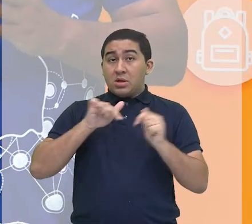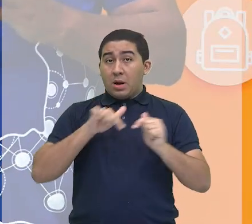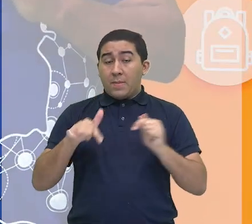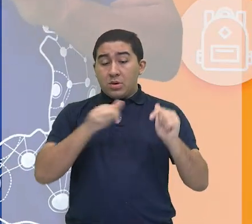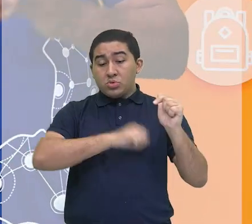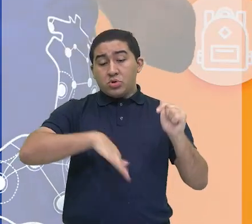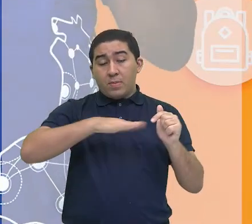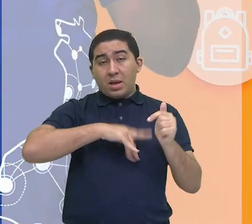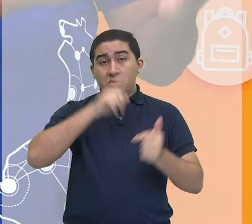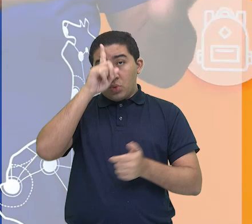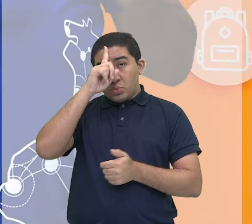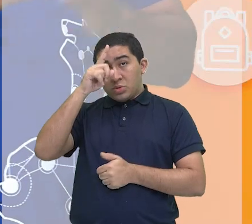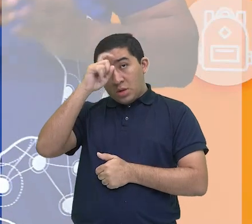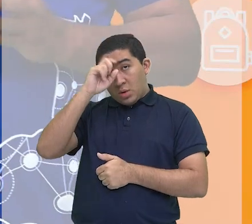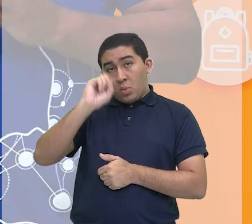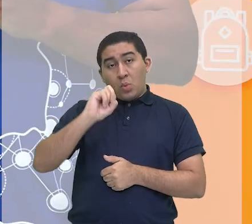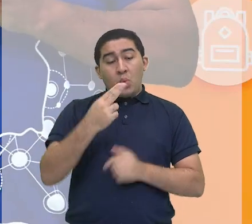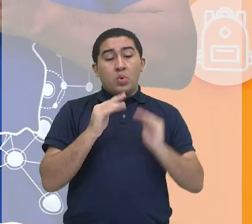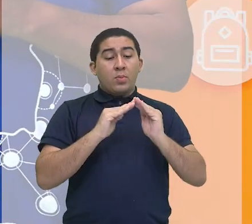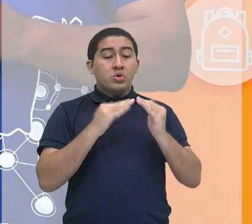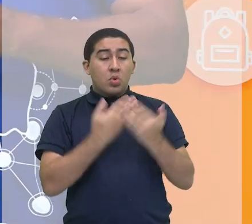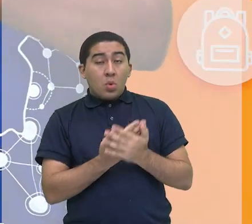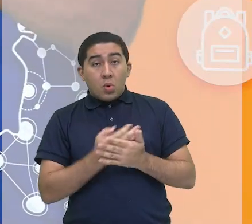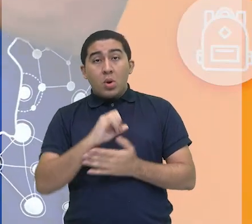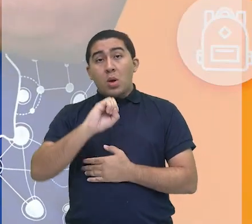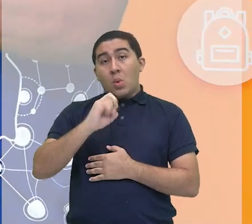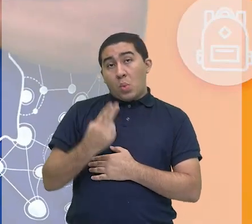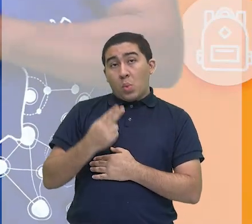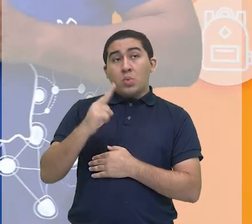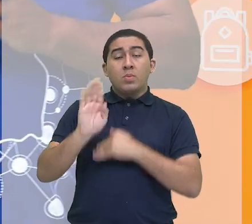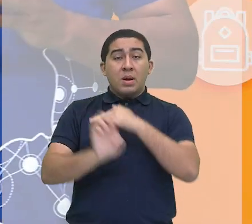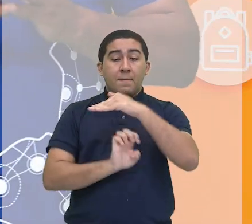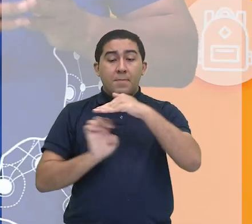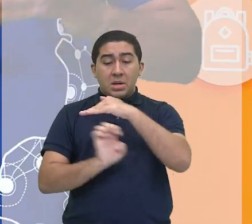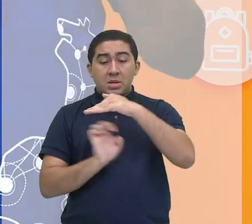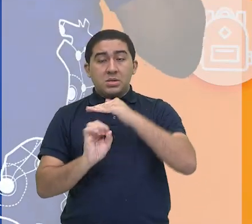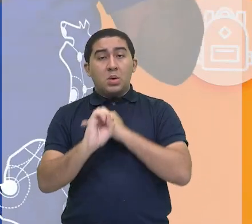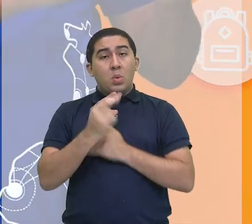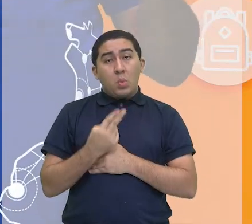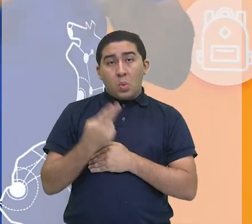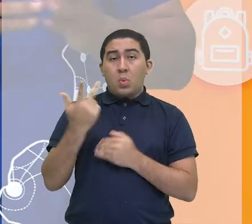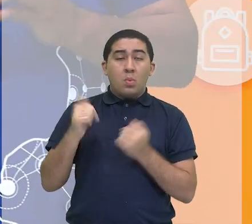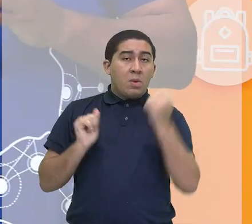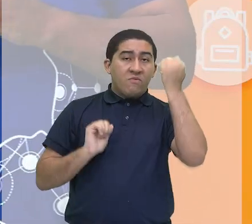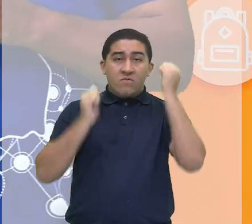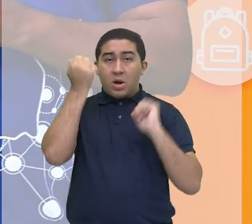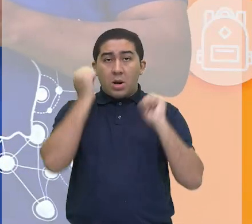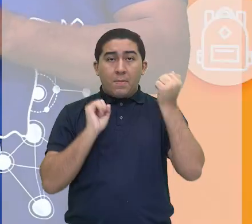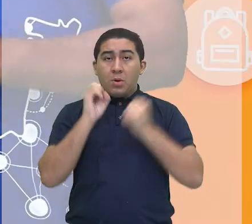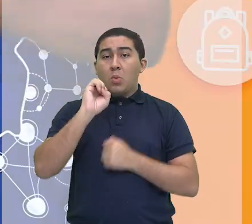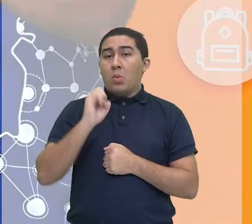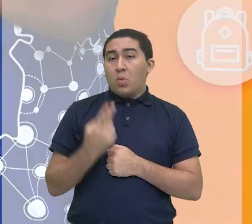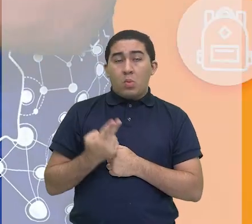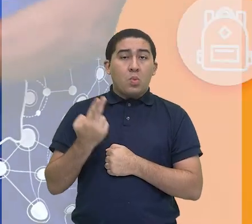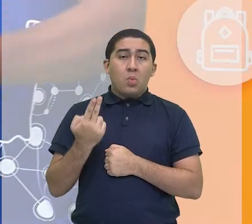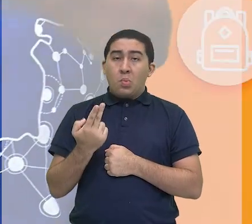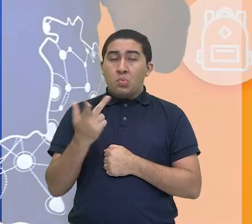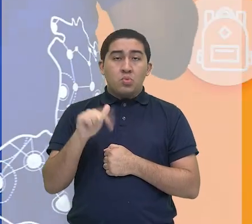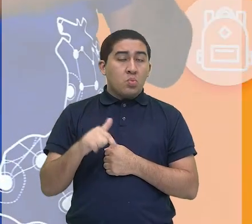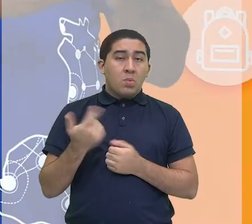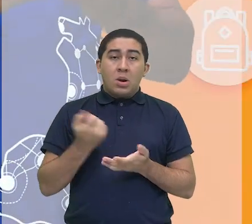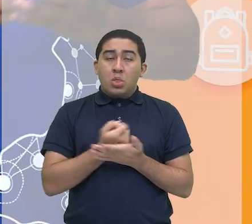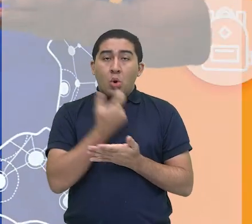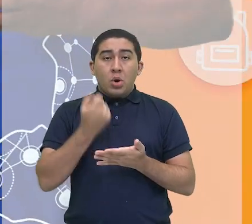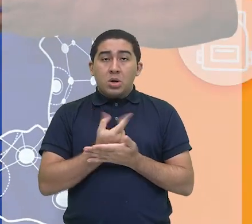hospital, se você trabalha numa escola, se você trabalha numa empresa, se você trabalha numa fábrica, se você trabalha numa drogaria,